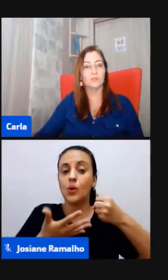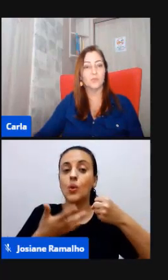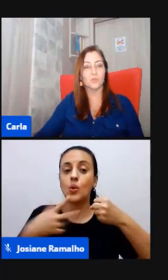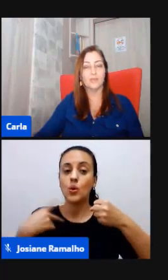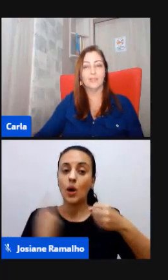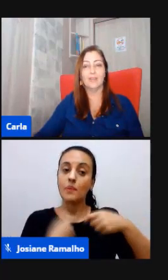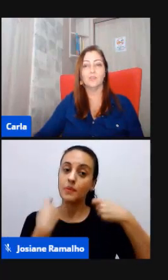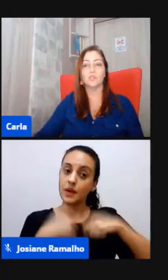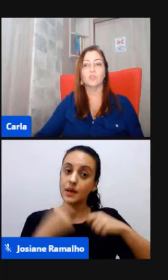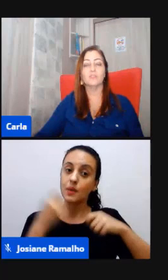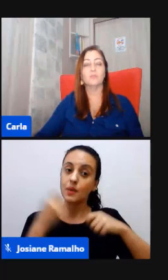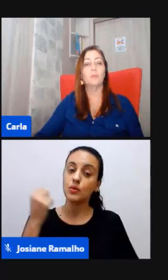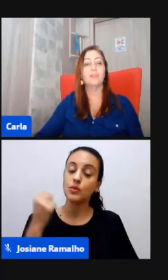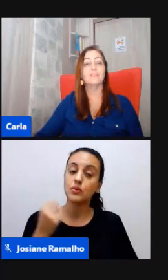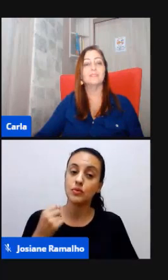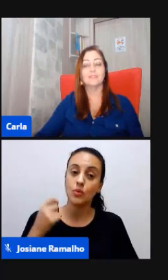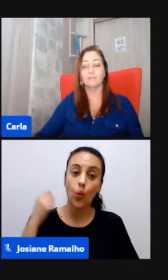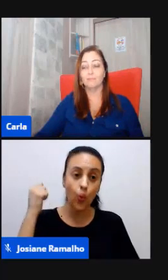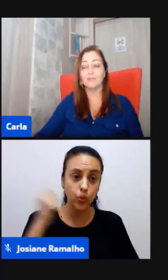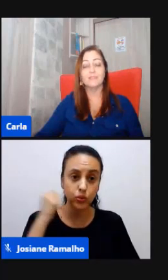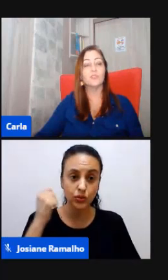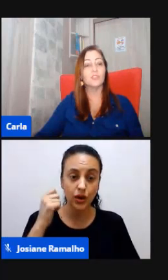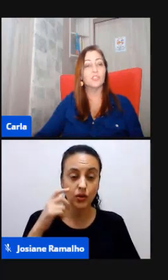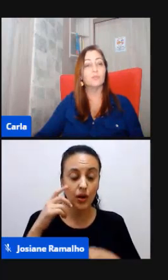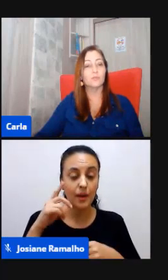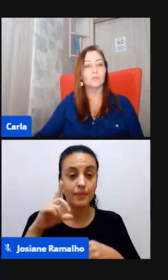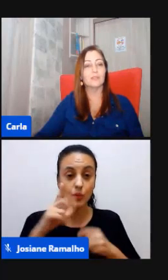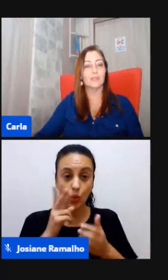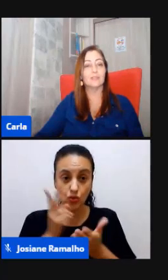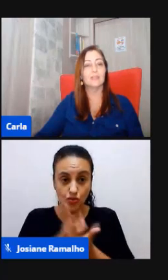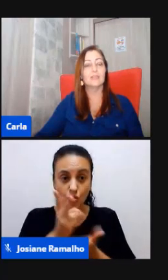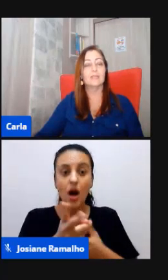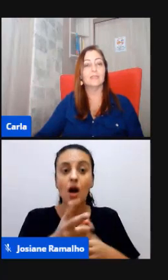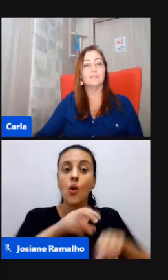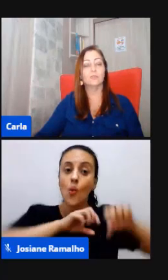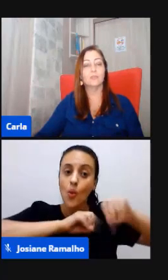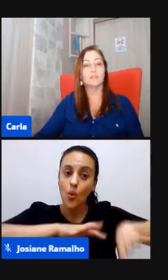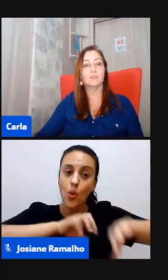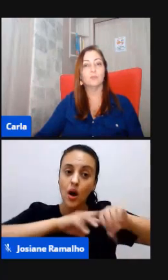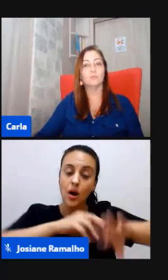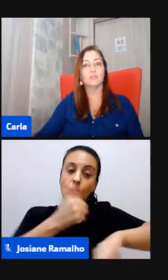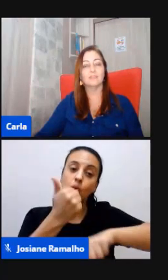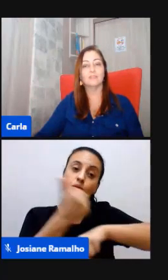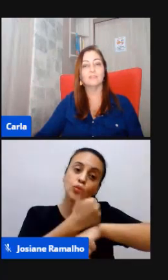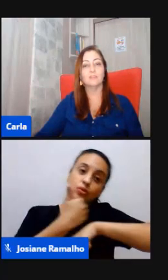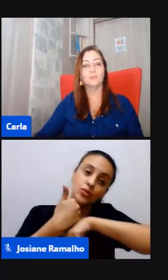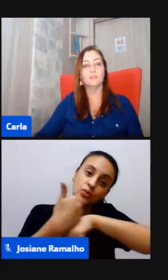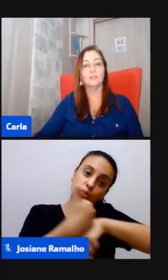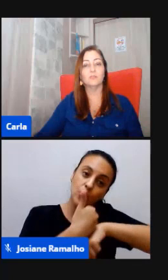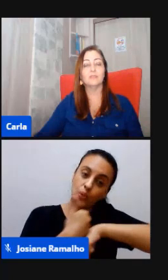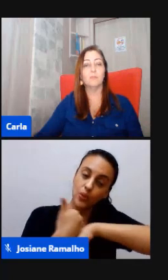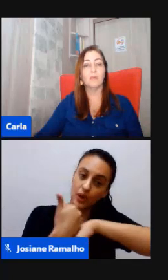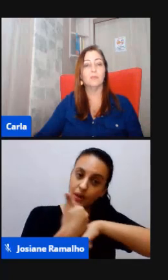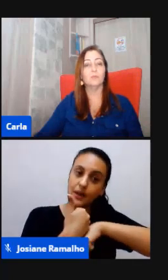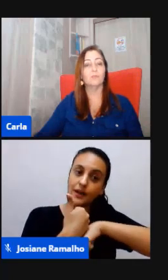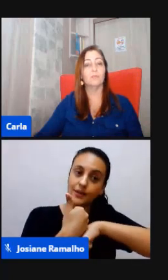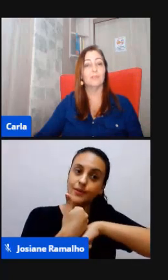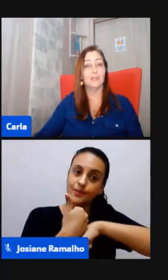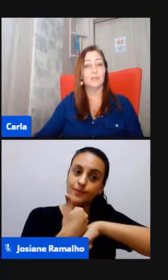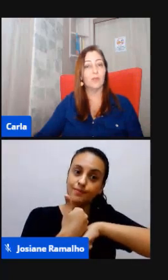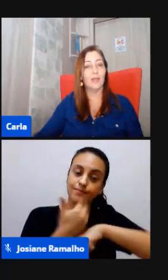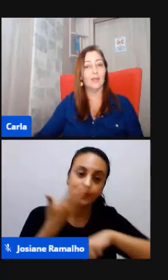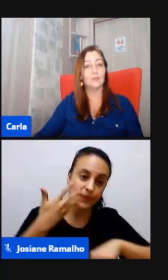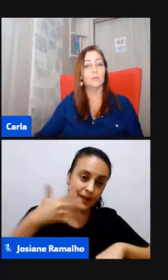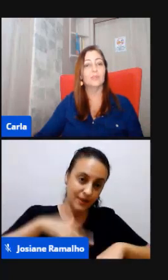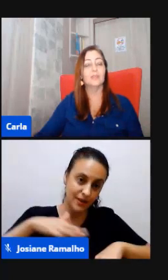mantenhamos uma educação de qualidade, que nós persistimos, né, nessa educação que as crianças precisam e sabendo